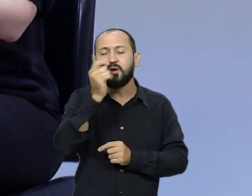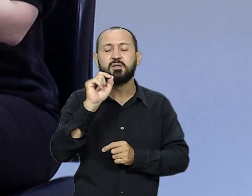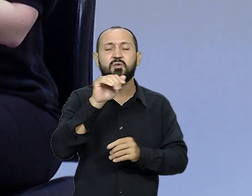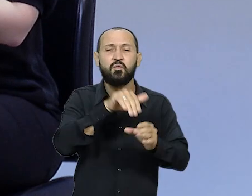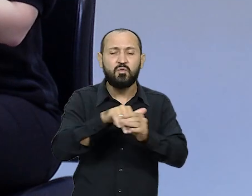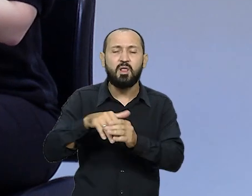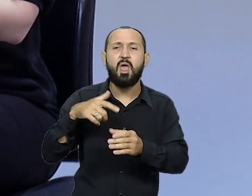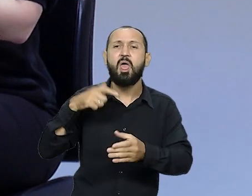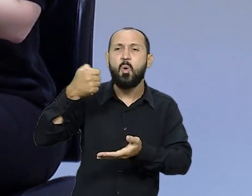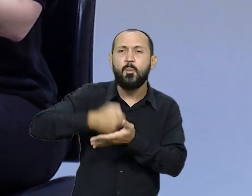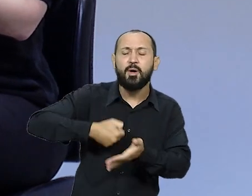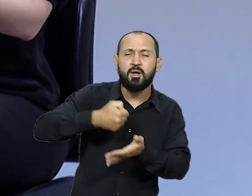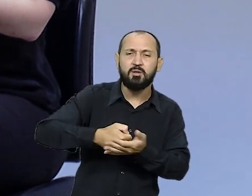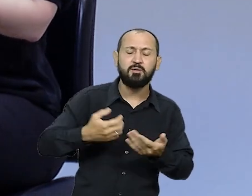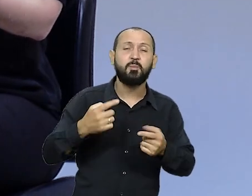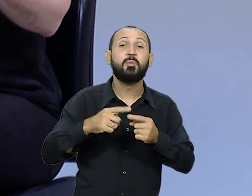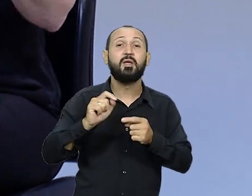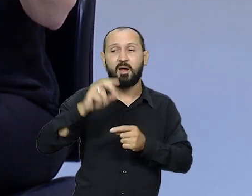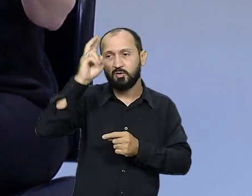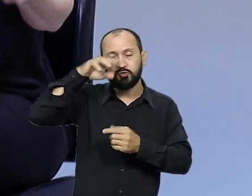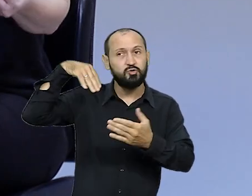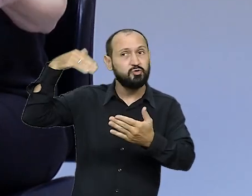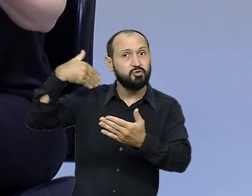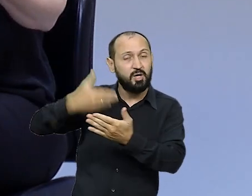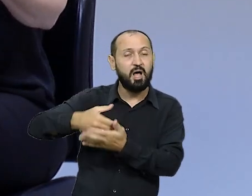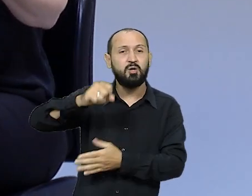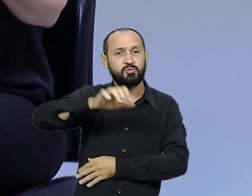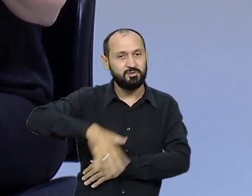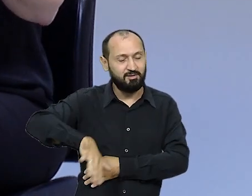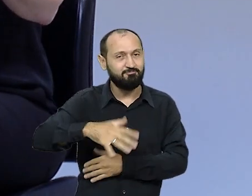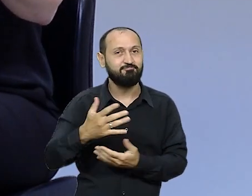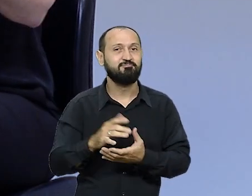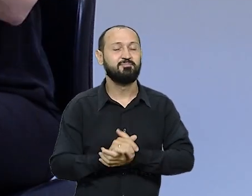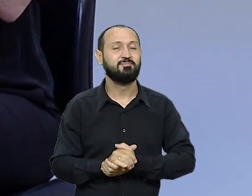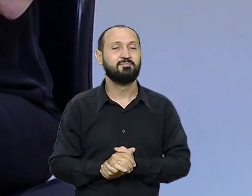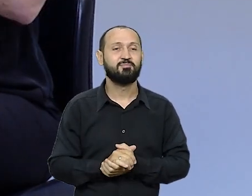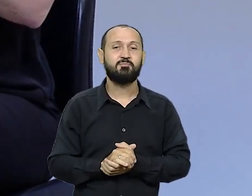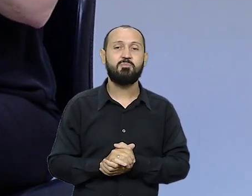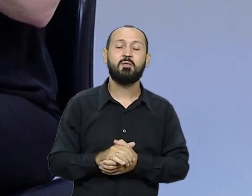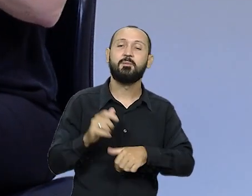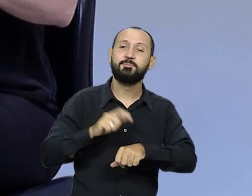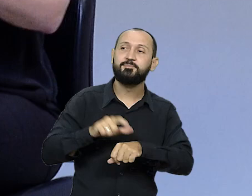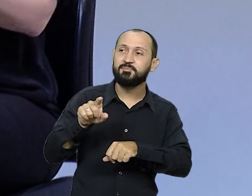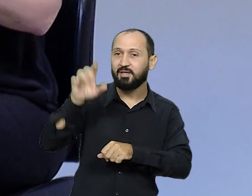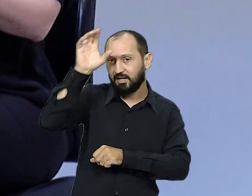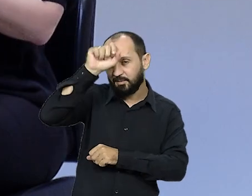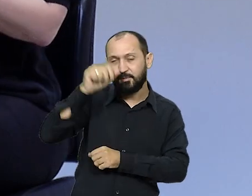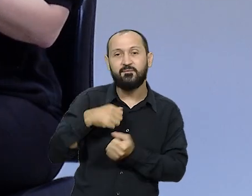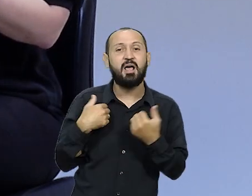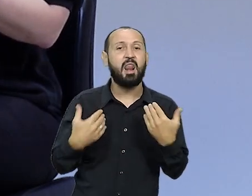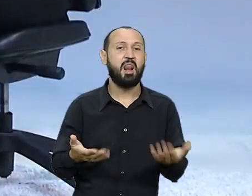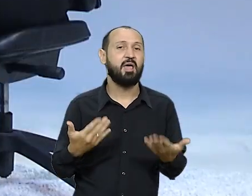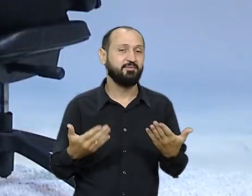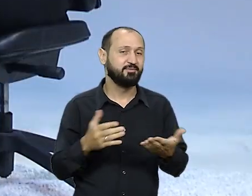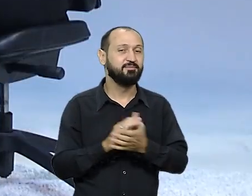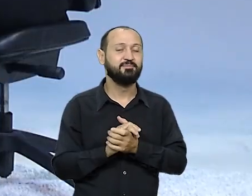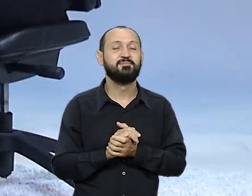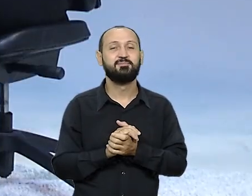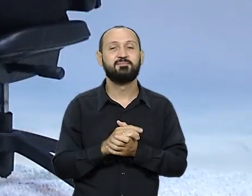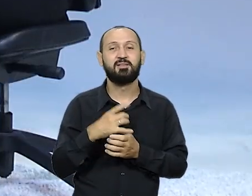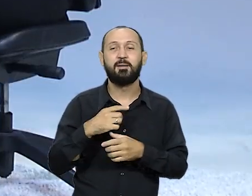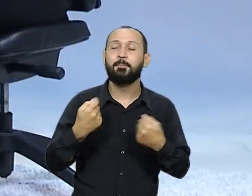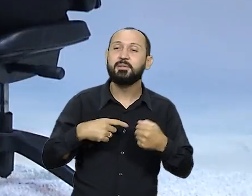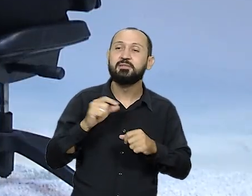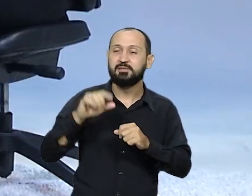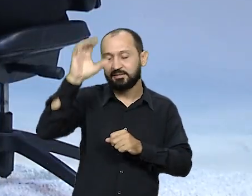é obrigatório? Por uma questão histórica, uma questão social. Então, quando ela aprende isso, fica mais leve. Ela tem a necessidade de